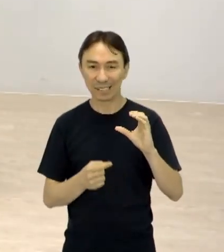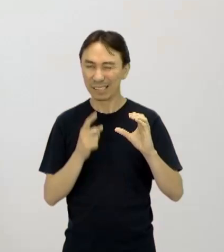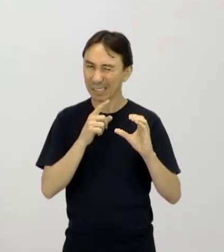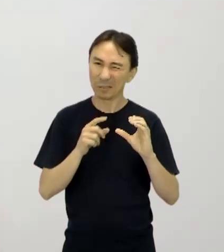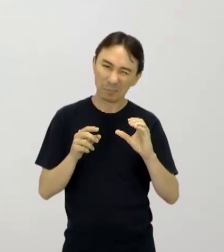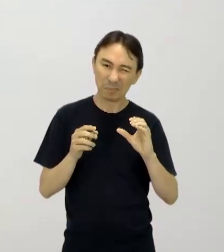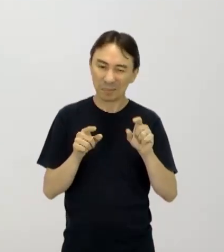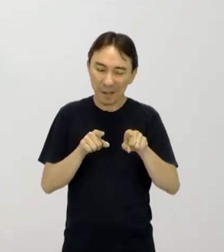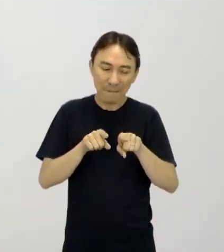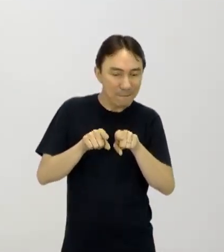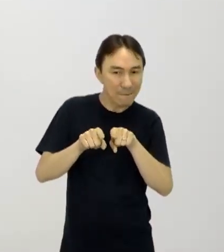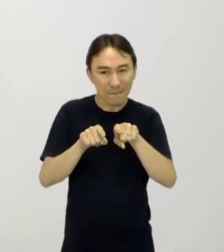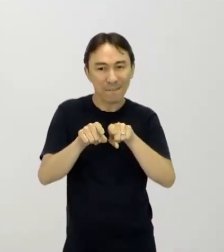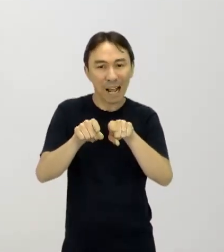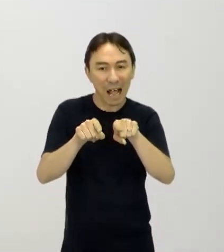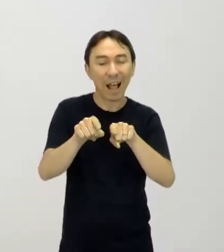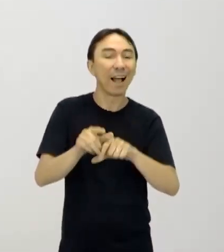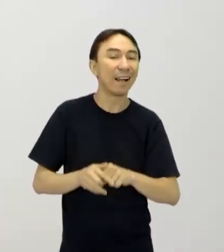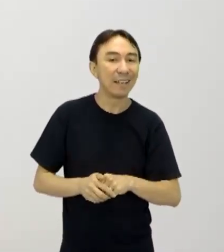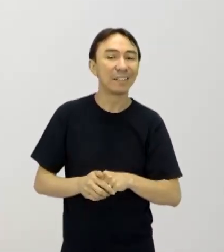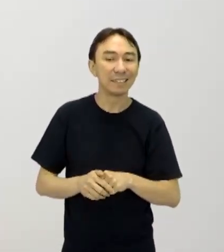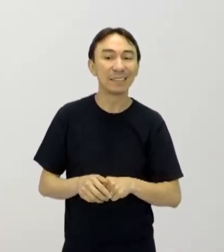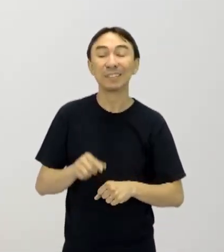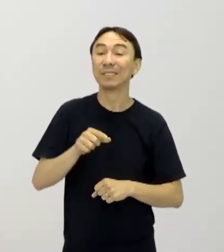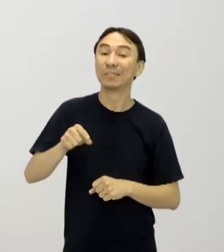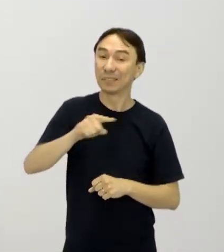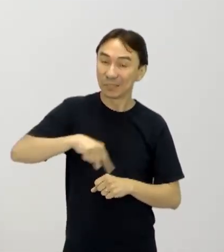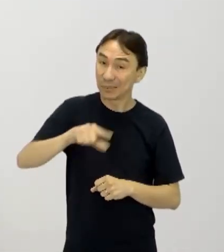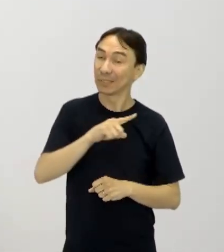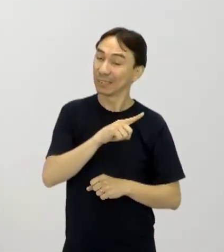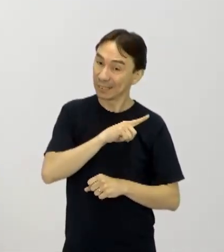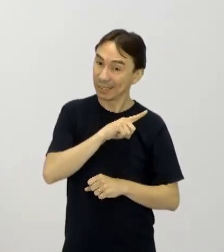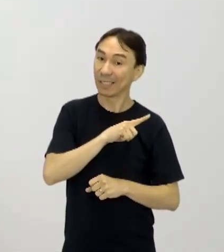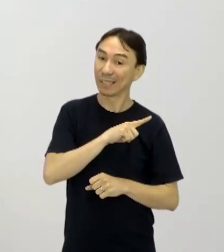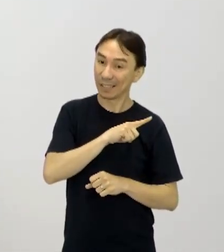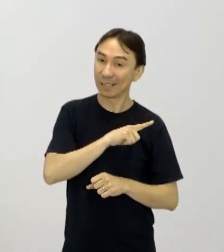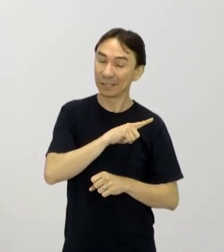aí tem a mesma condição que a gente estabelecia.